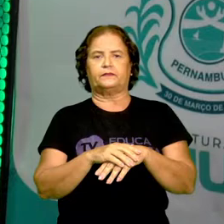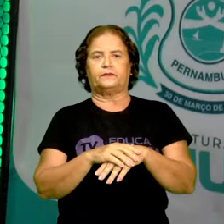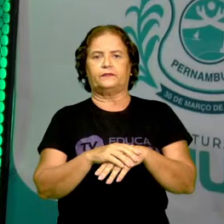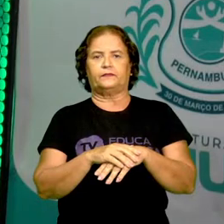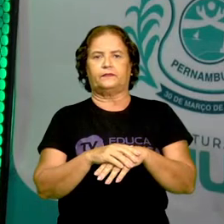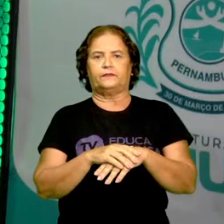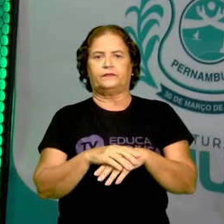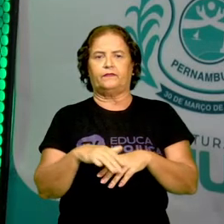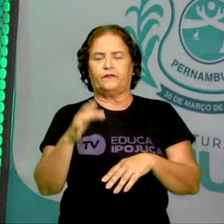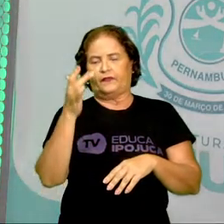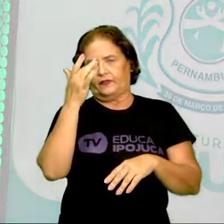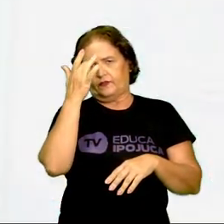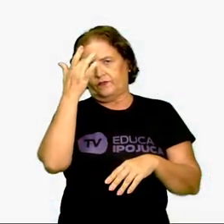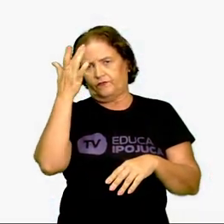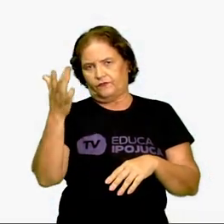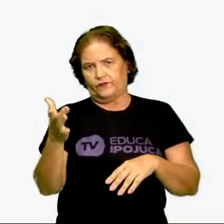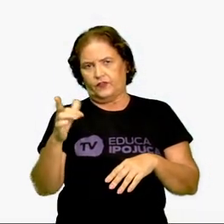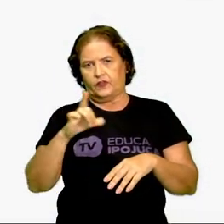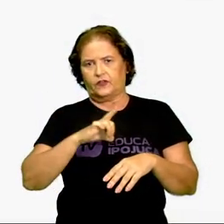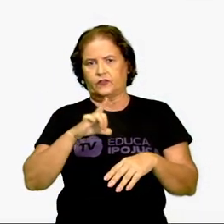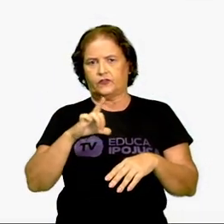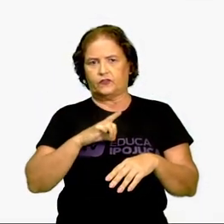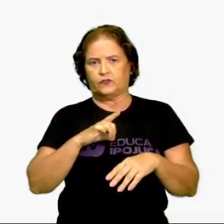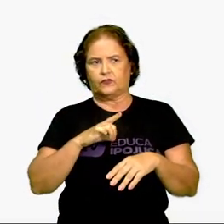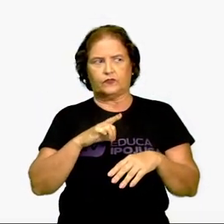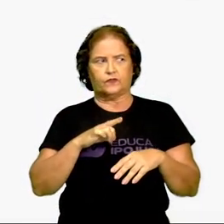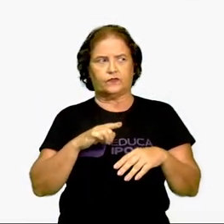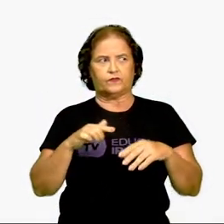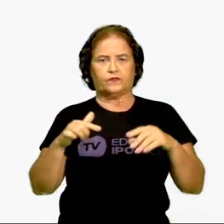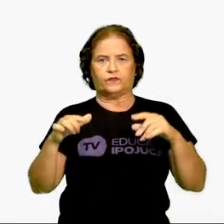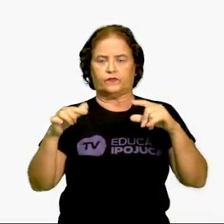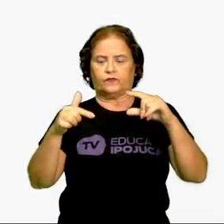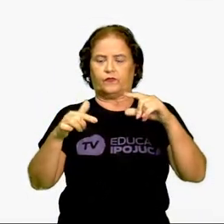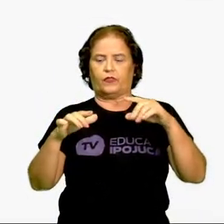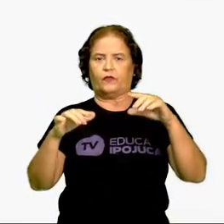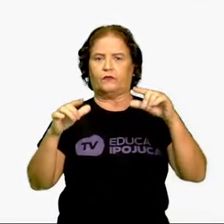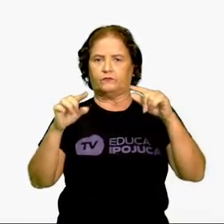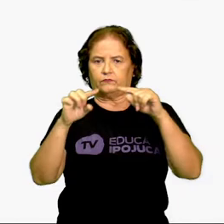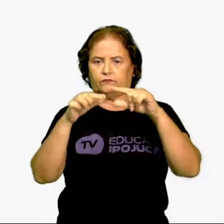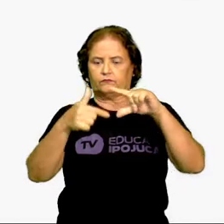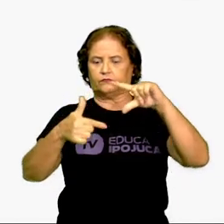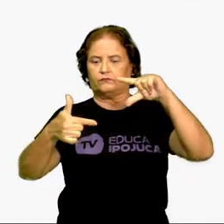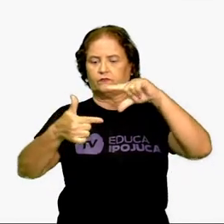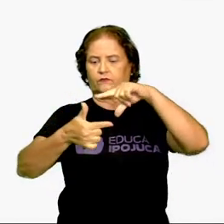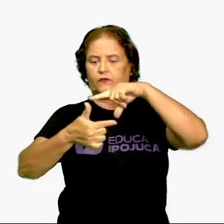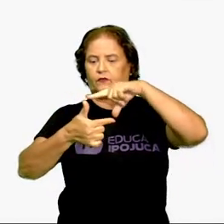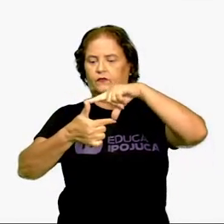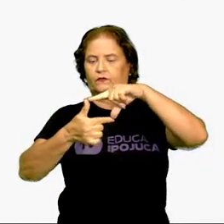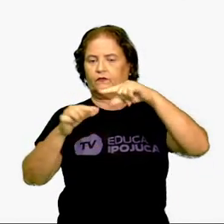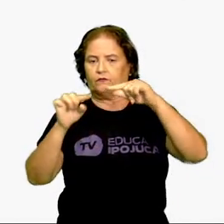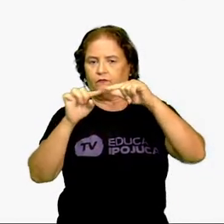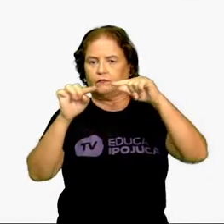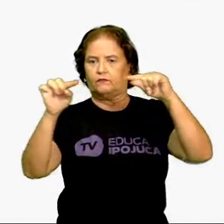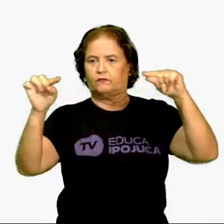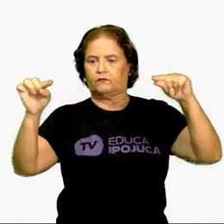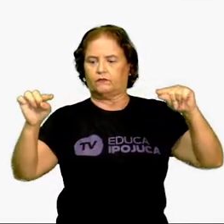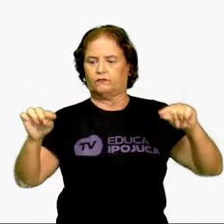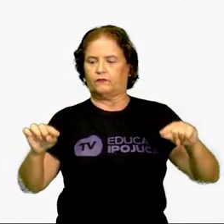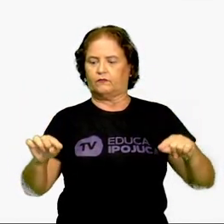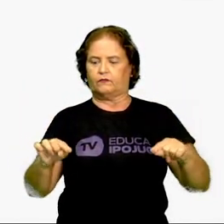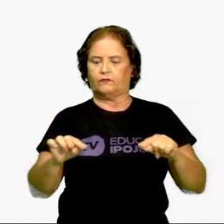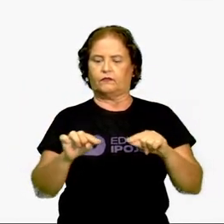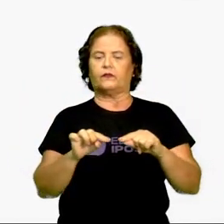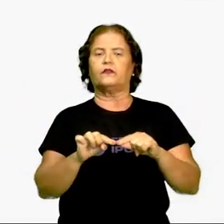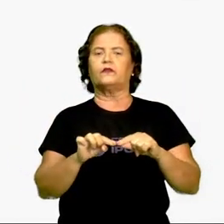Veja como é fácil. Temos aqui um retângulo e queremos calcular a área desse retângulo. Já